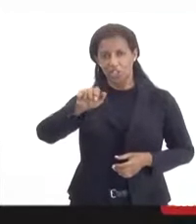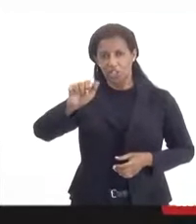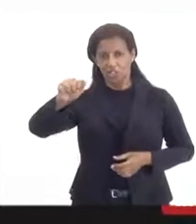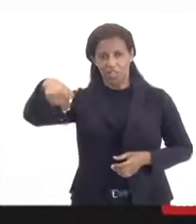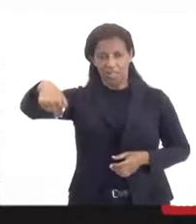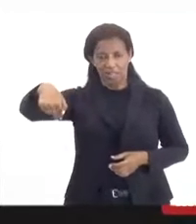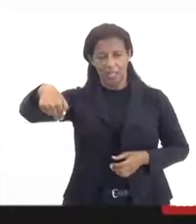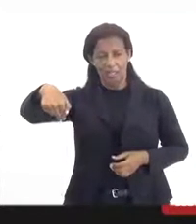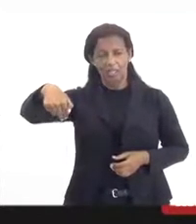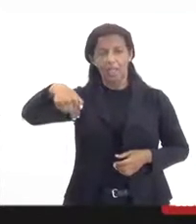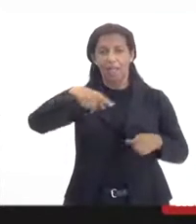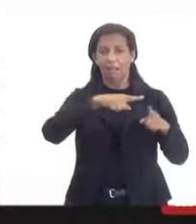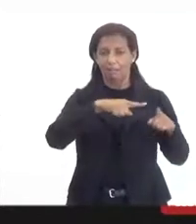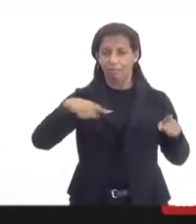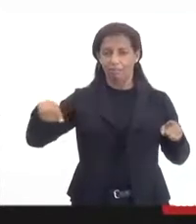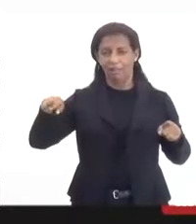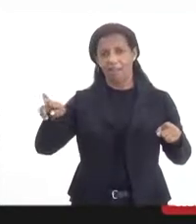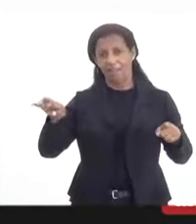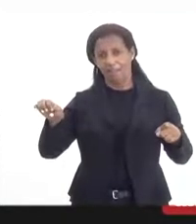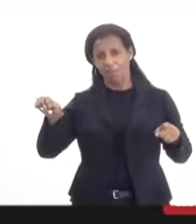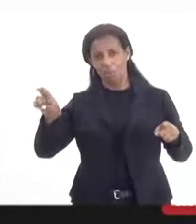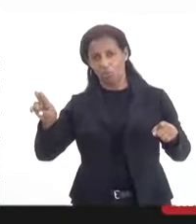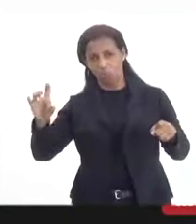e destino a Reduc, não é?